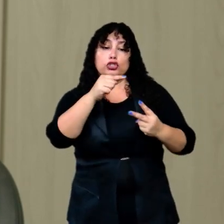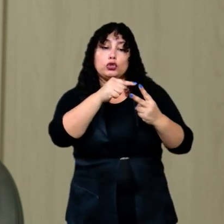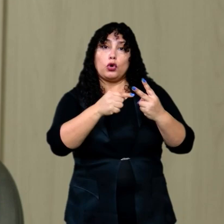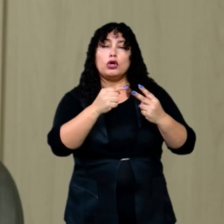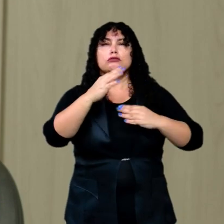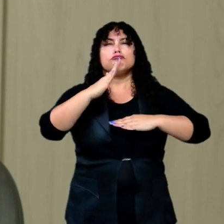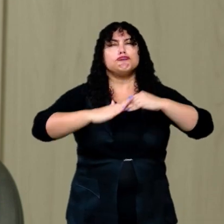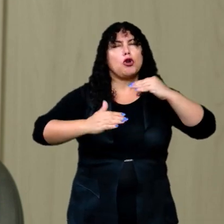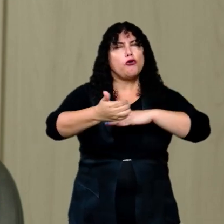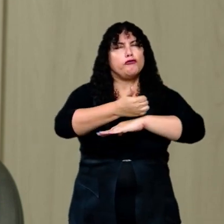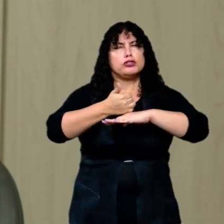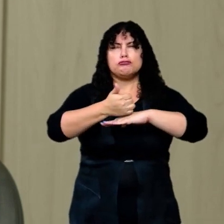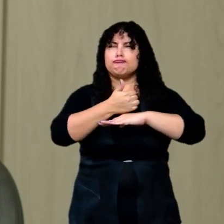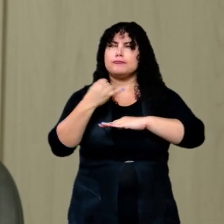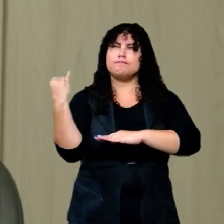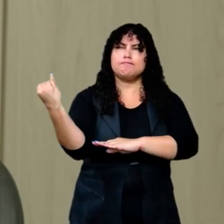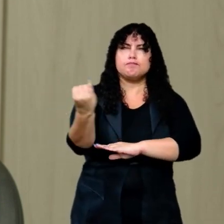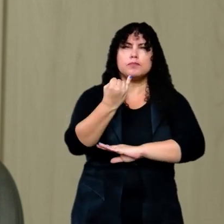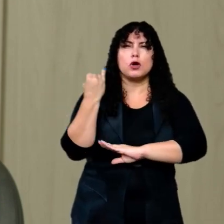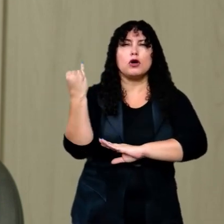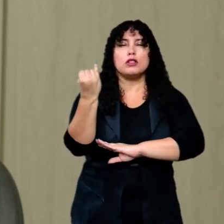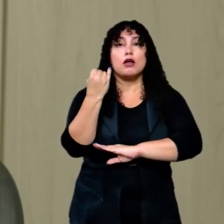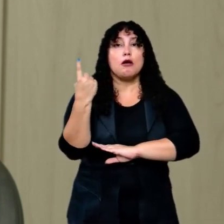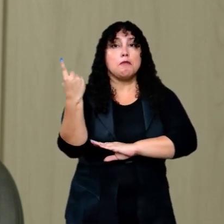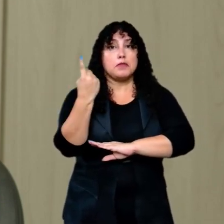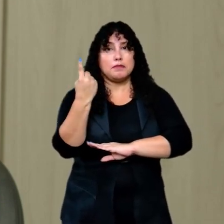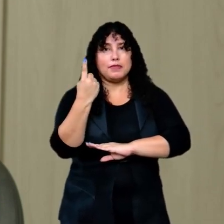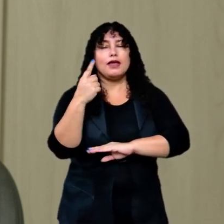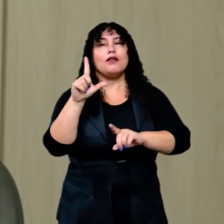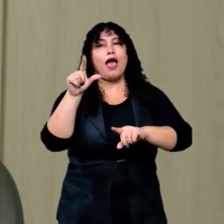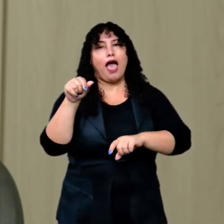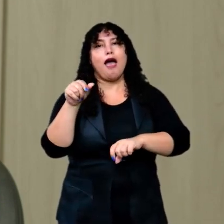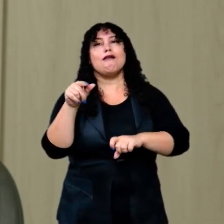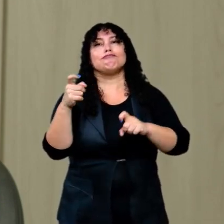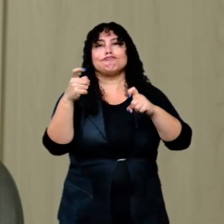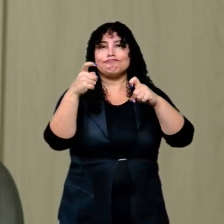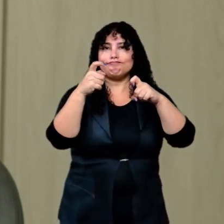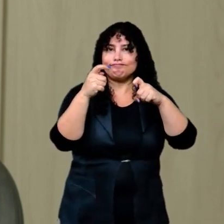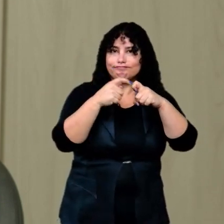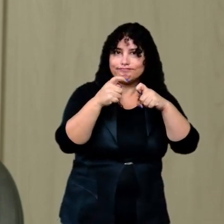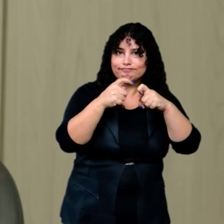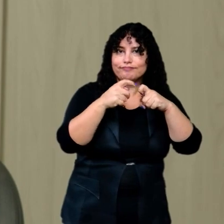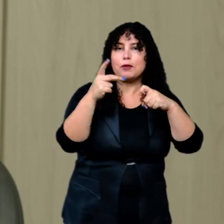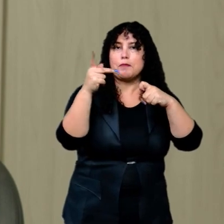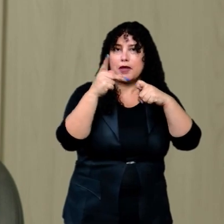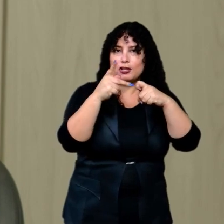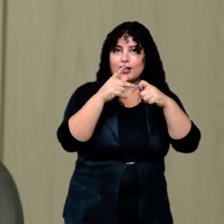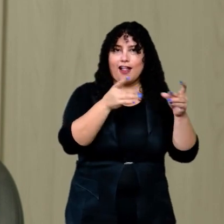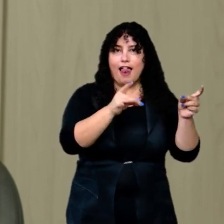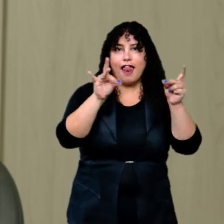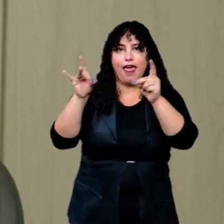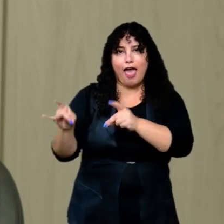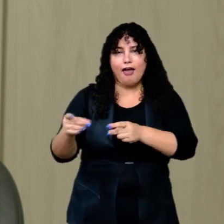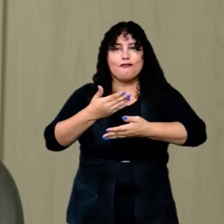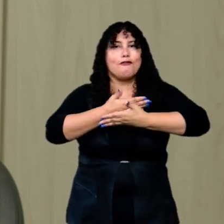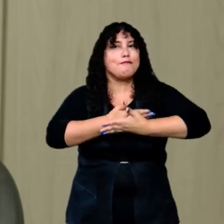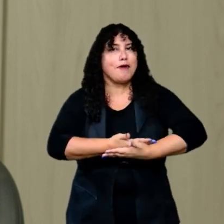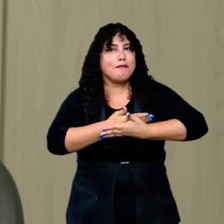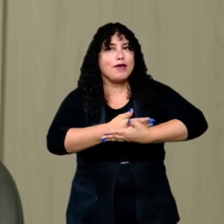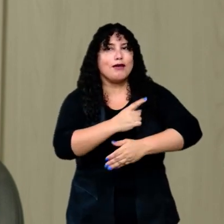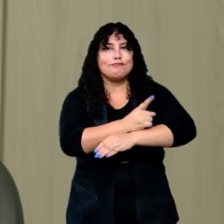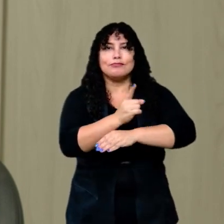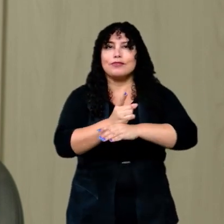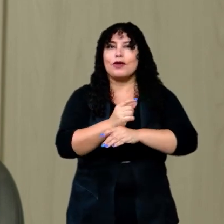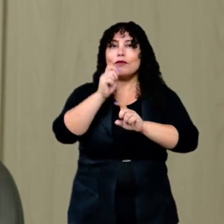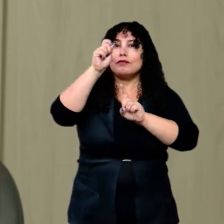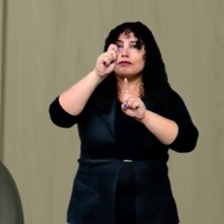profissionais que são primordiais para isso, né? O primeiro é o pediatra, que é quem a gente leva o nosso bebê o tempo todo, pelo menos uma vez